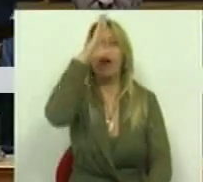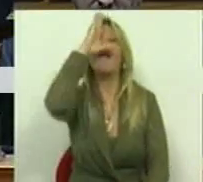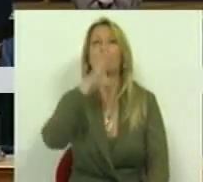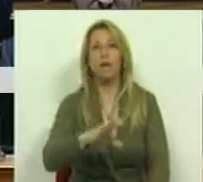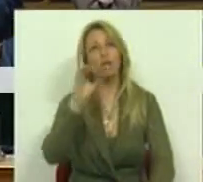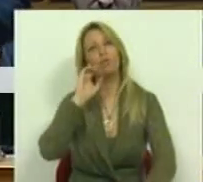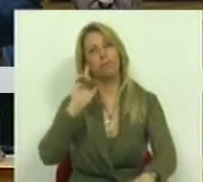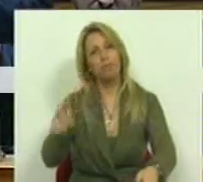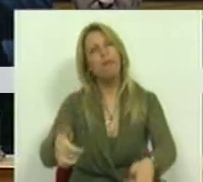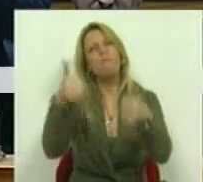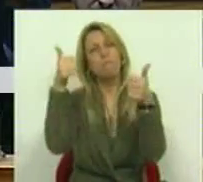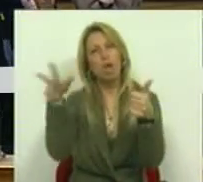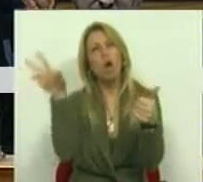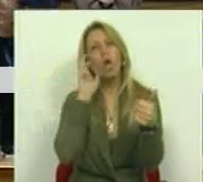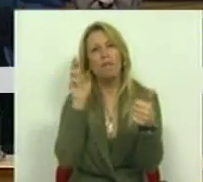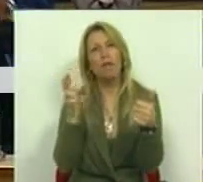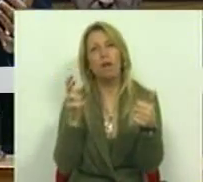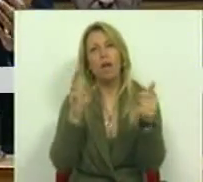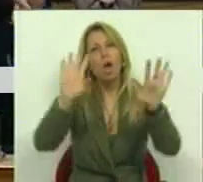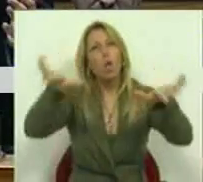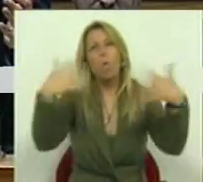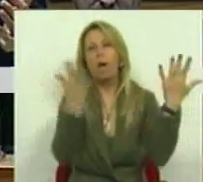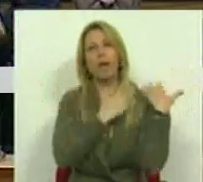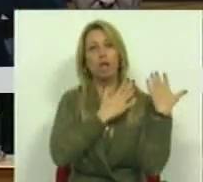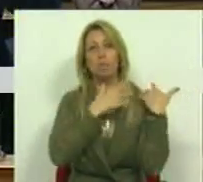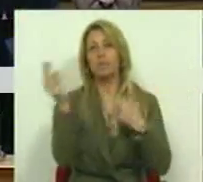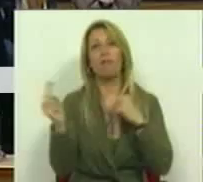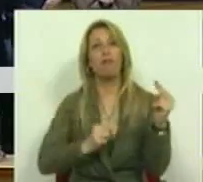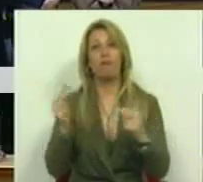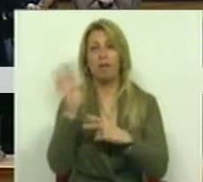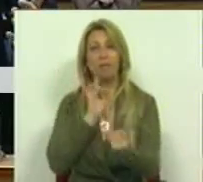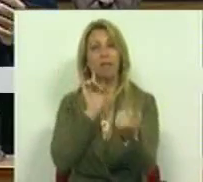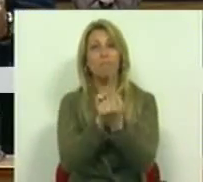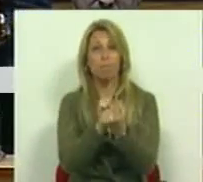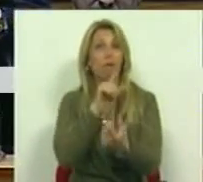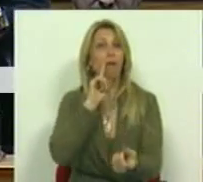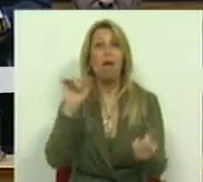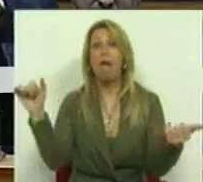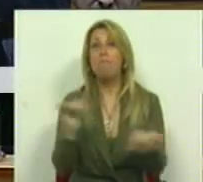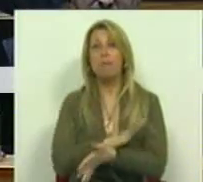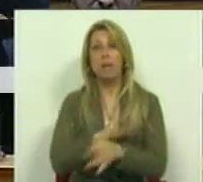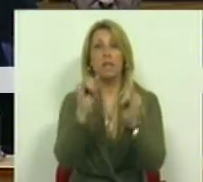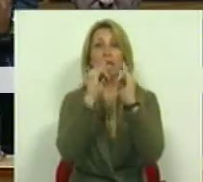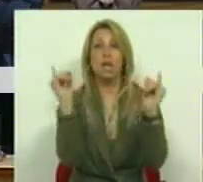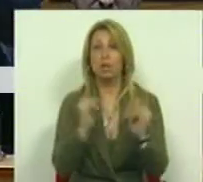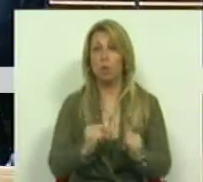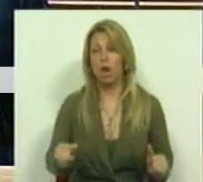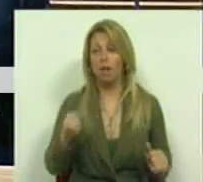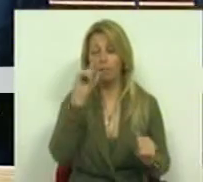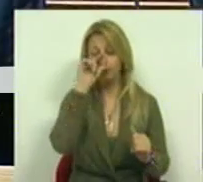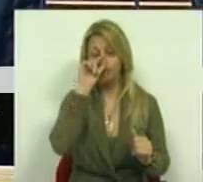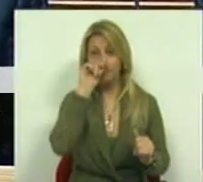em ouvir qualquer responsável financeiro, a imprensa internacional, qualquer